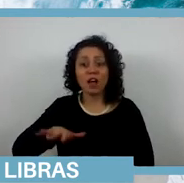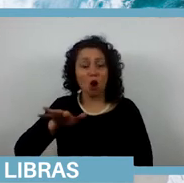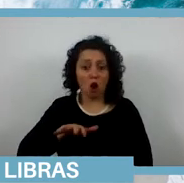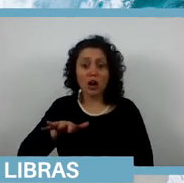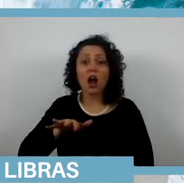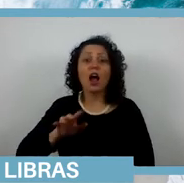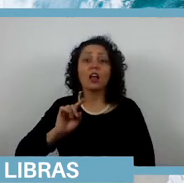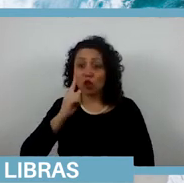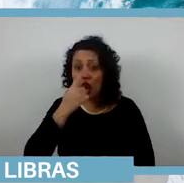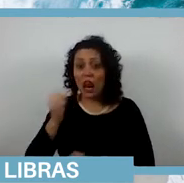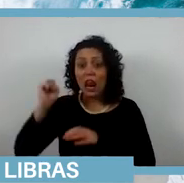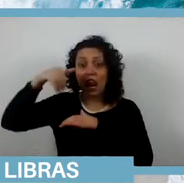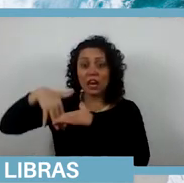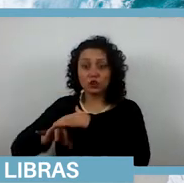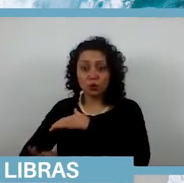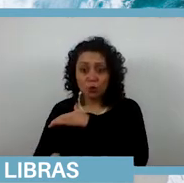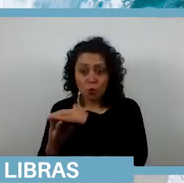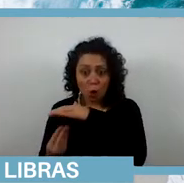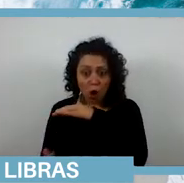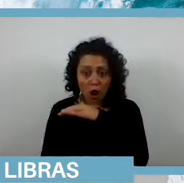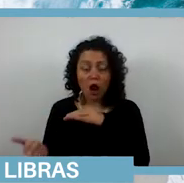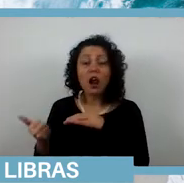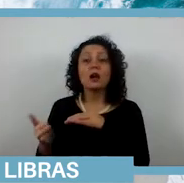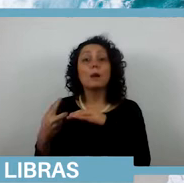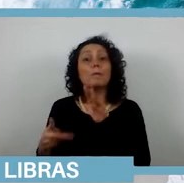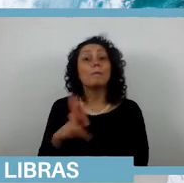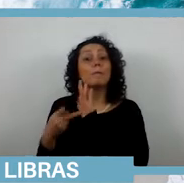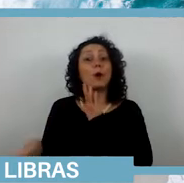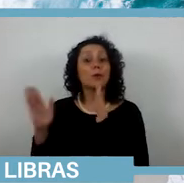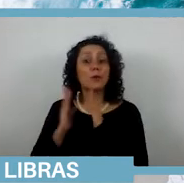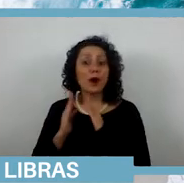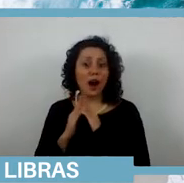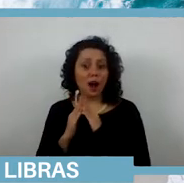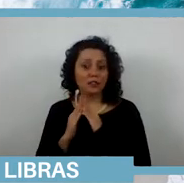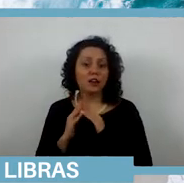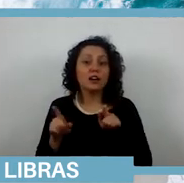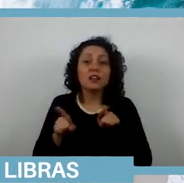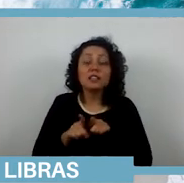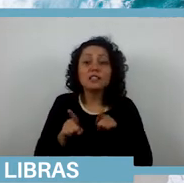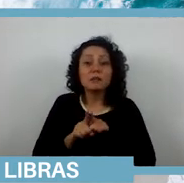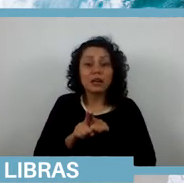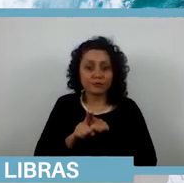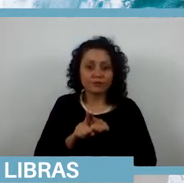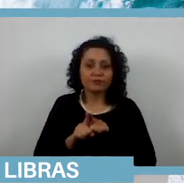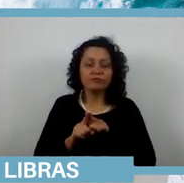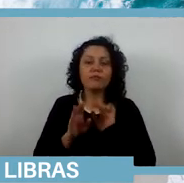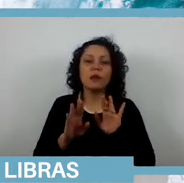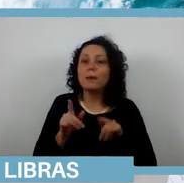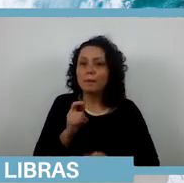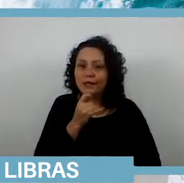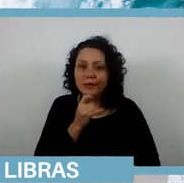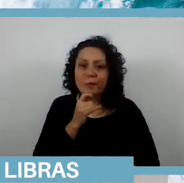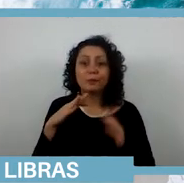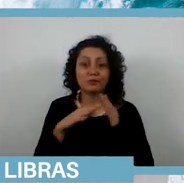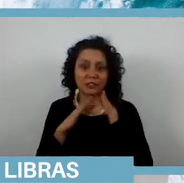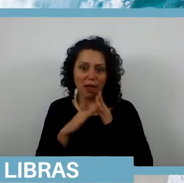compostagem de Quintal porque a maioria das pessoas na cidade acaba optando pelos sistemas de caixas com minhocas